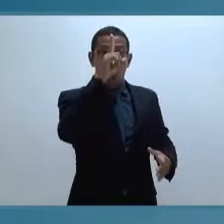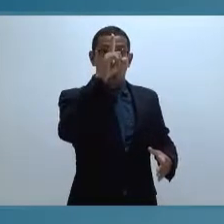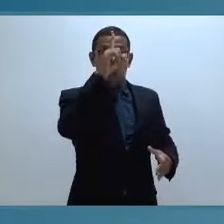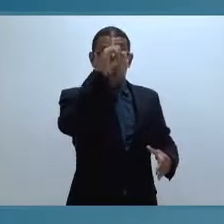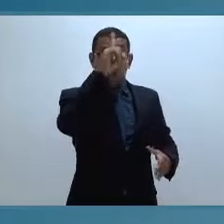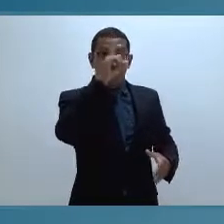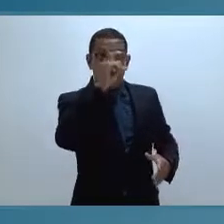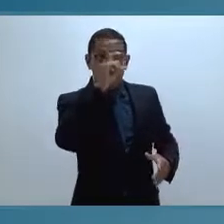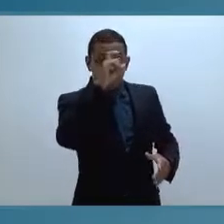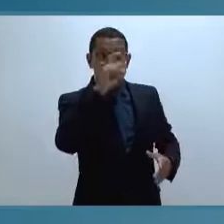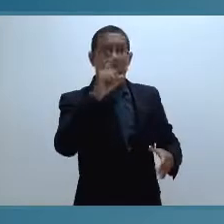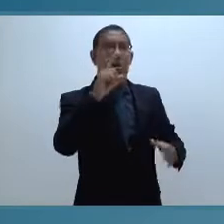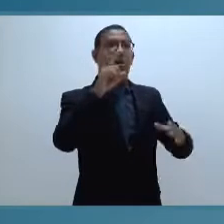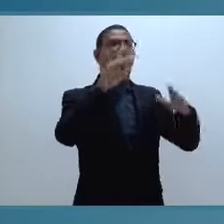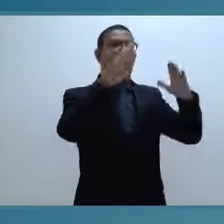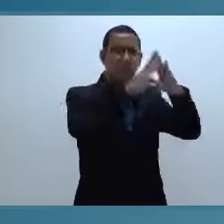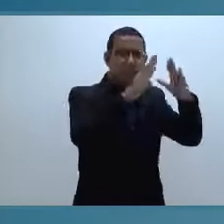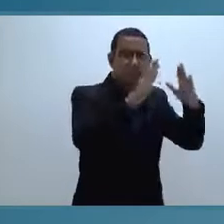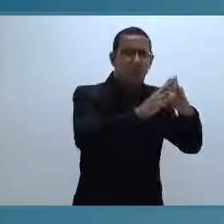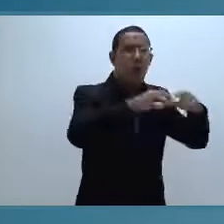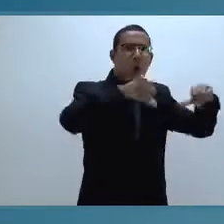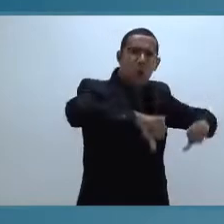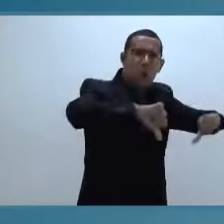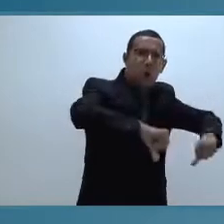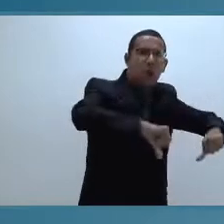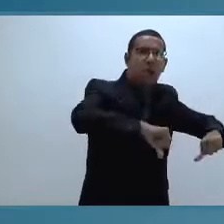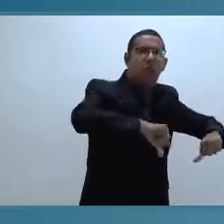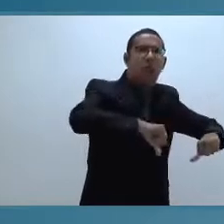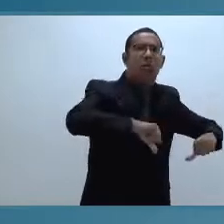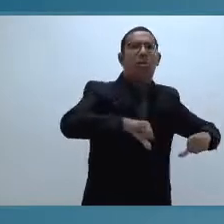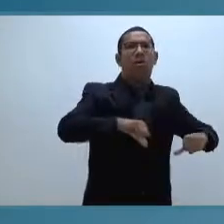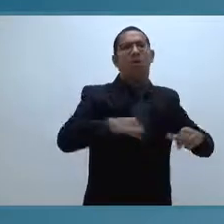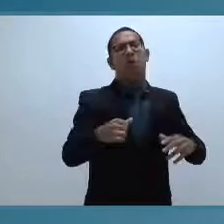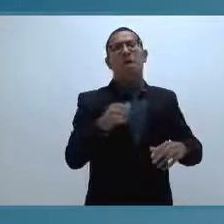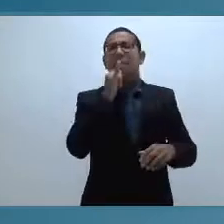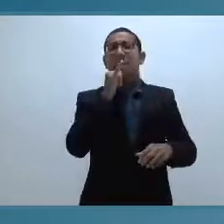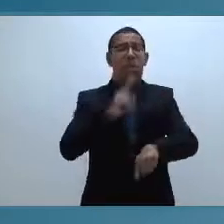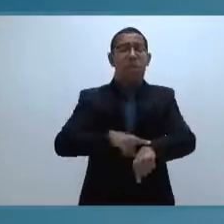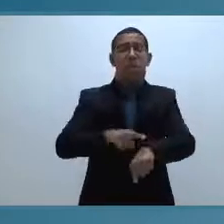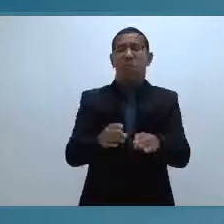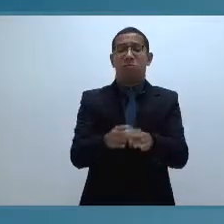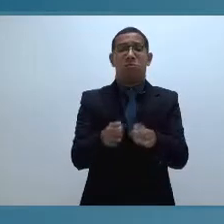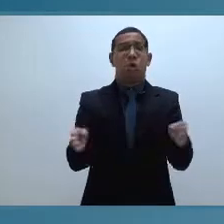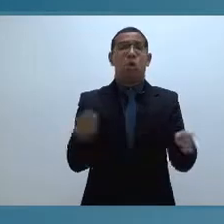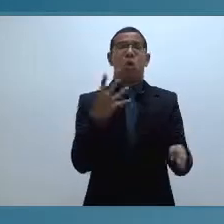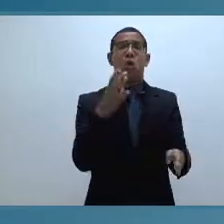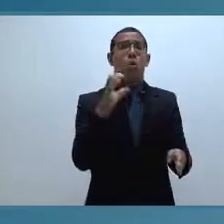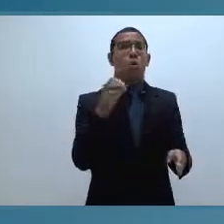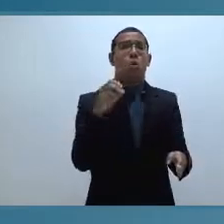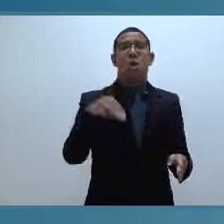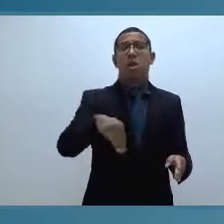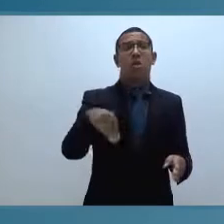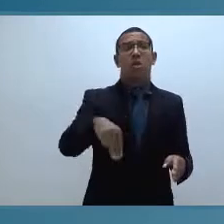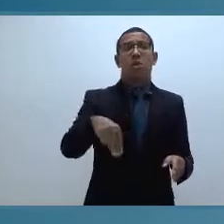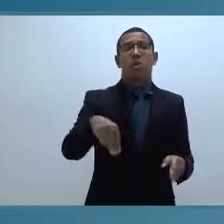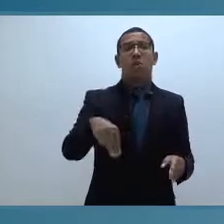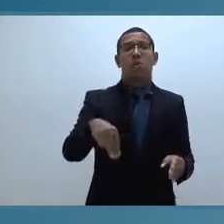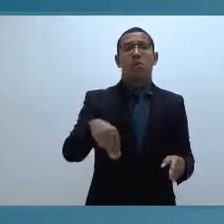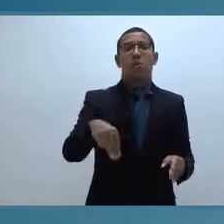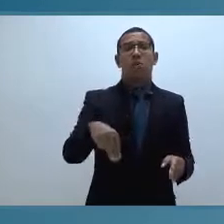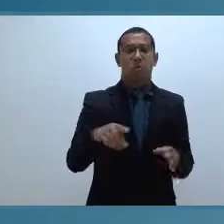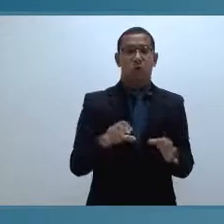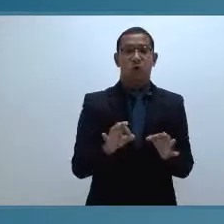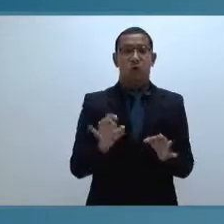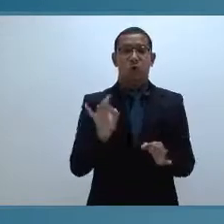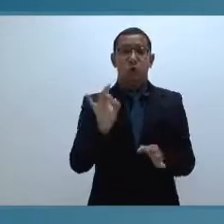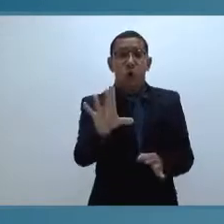distância. Então, quem pode ir 40 quilômetros, 40 minutos, pode ir também a Altamira com 40 minutos, se precisar de